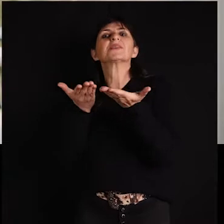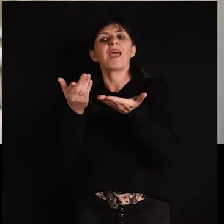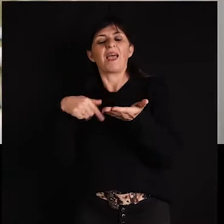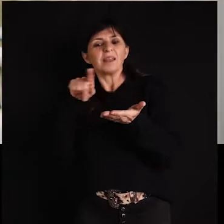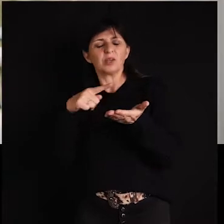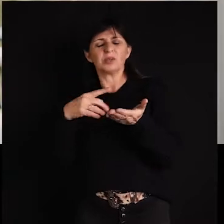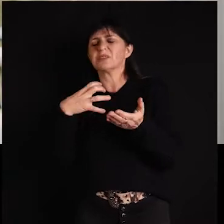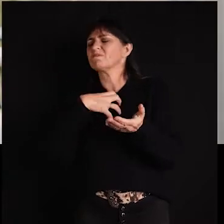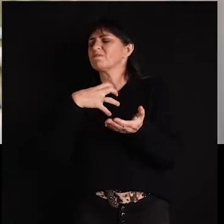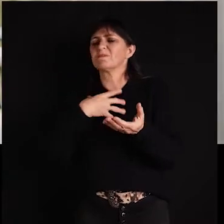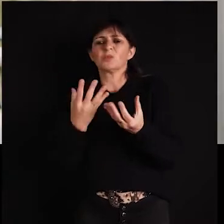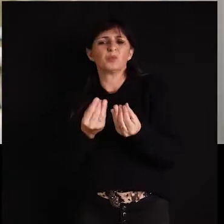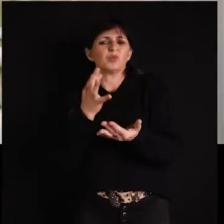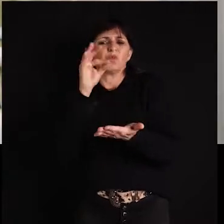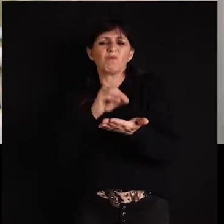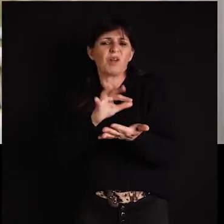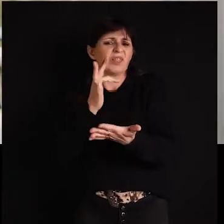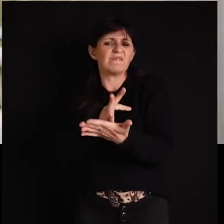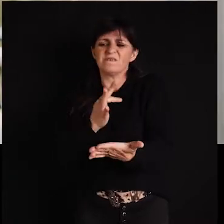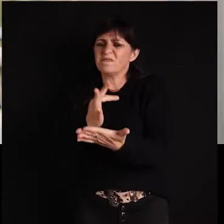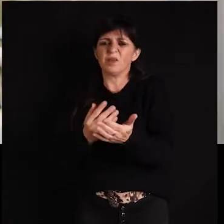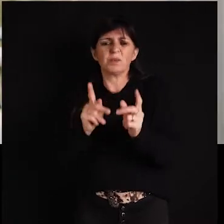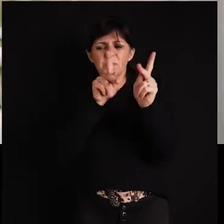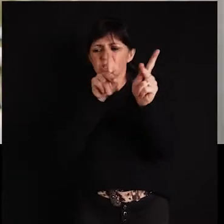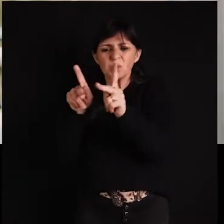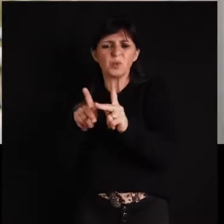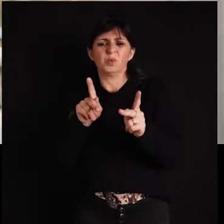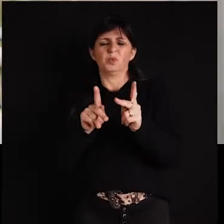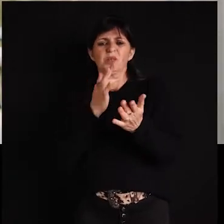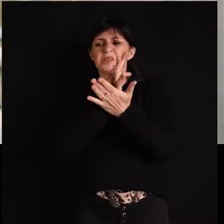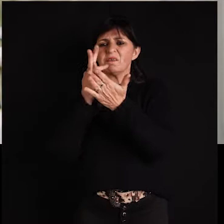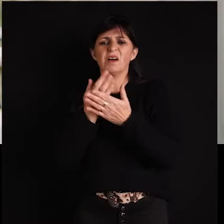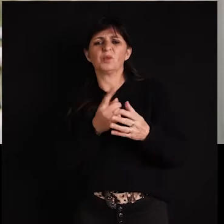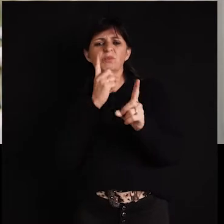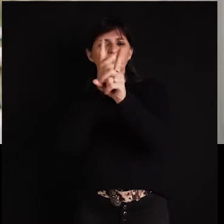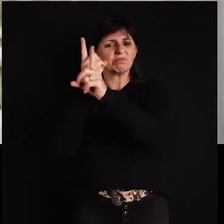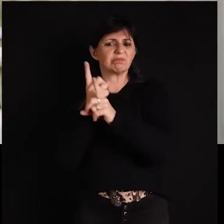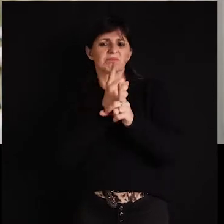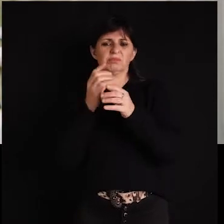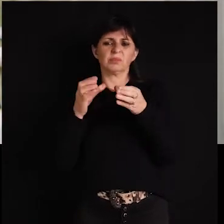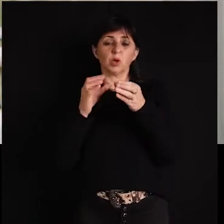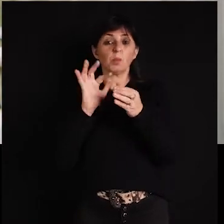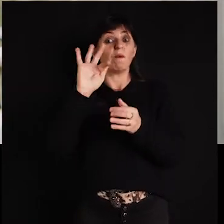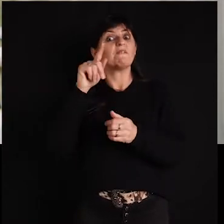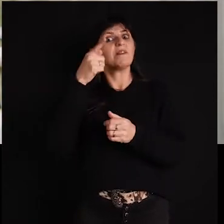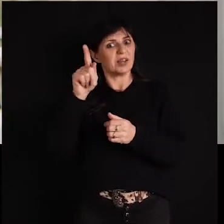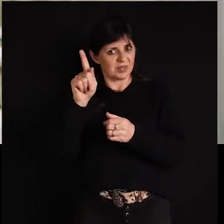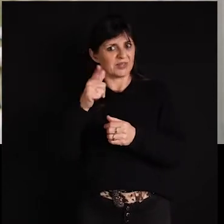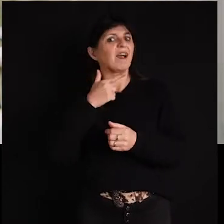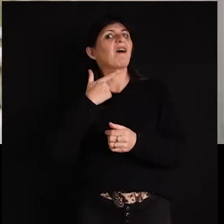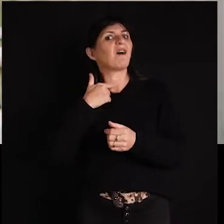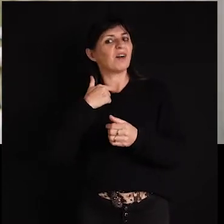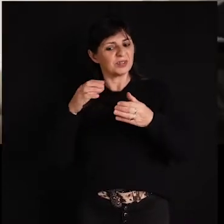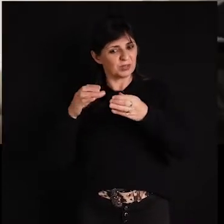muito essa falta de estar na presença dos nossos fãs, do público que gosta dos Monarcas e gosta